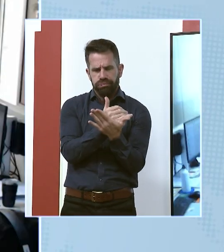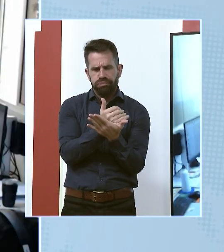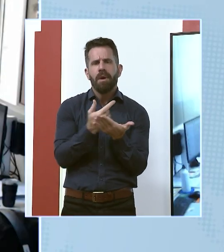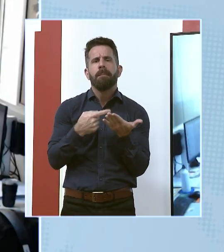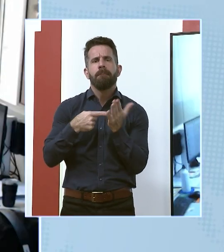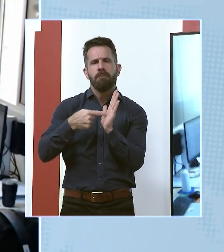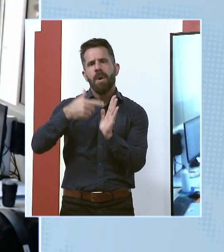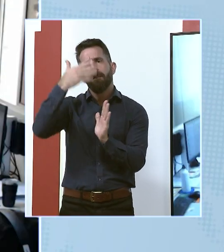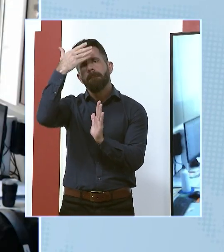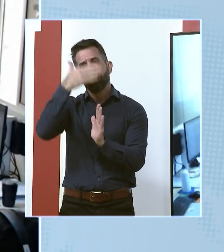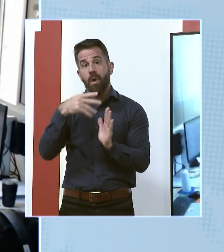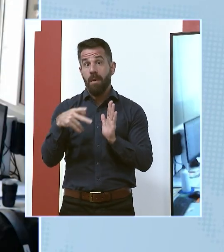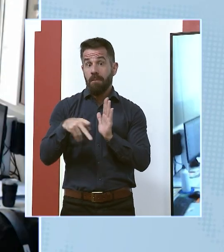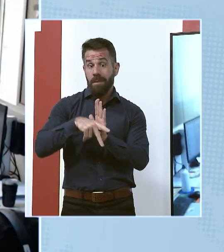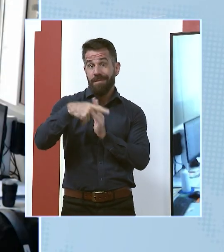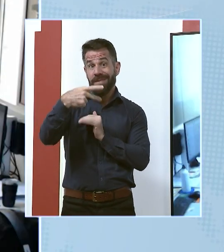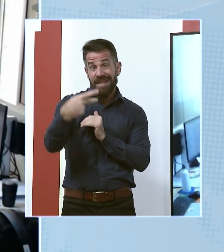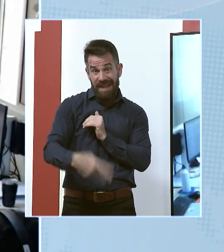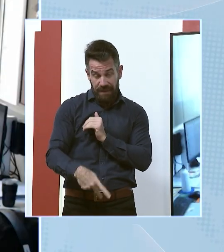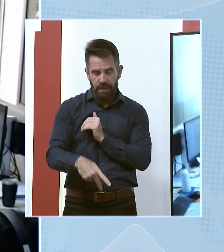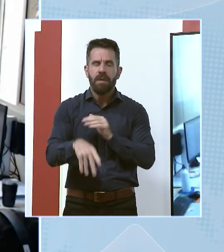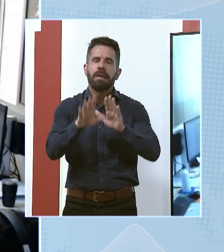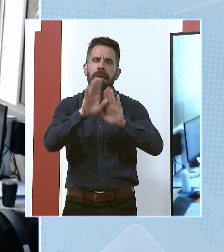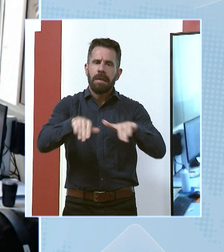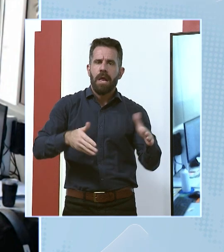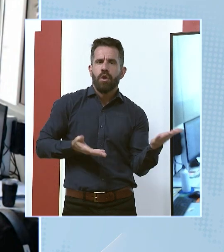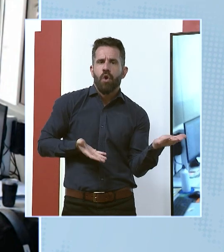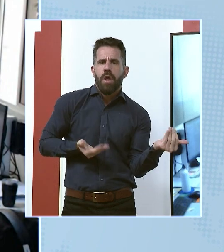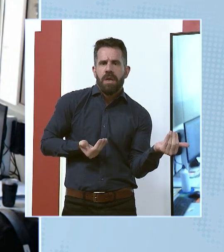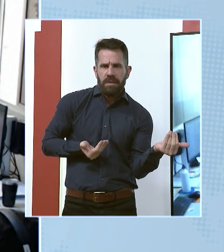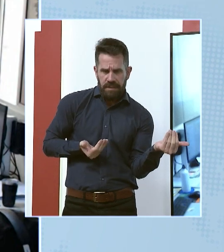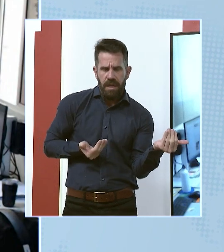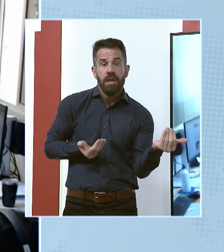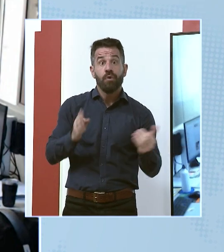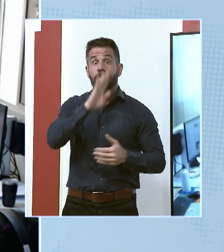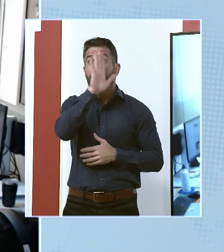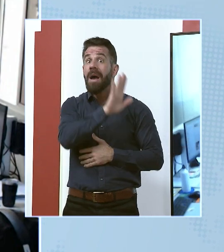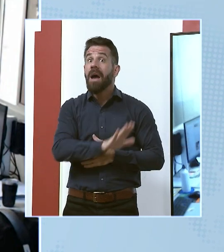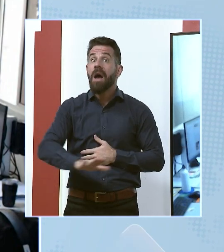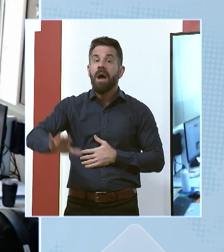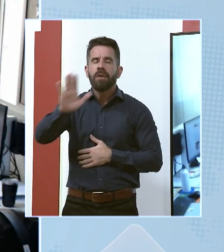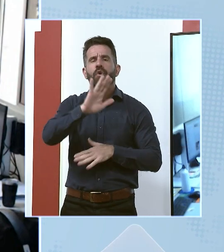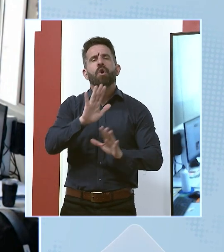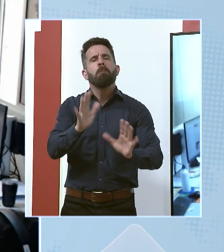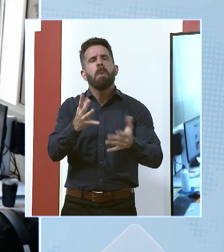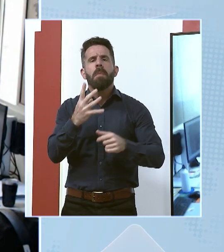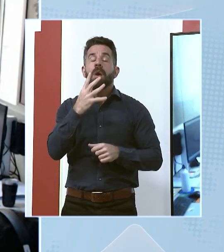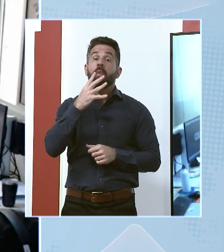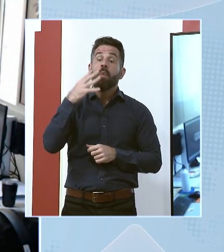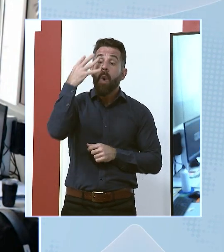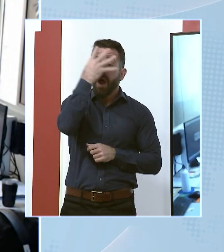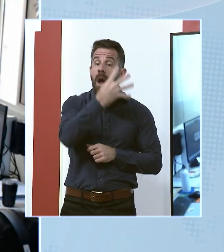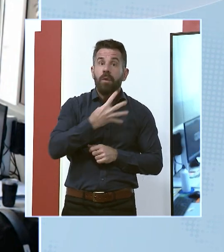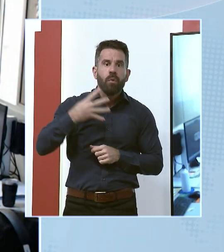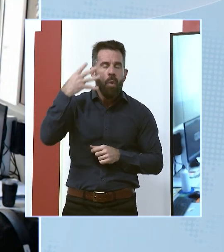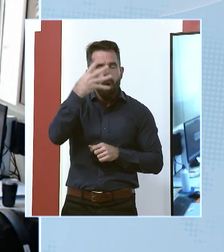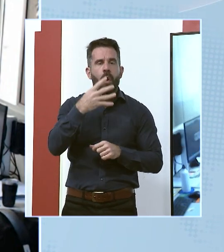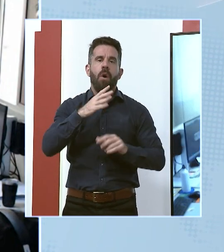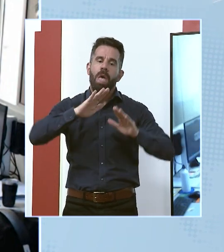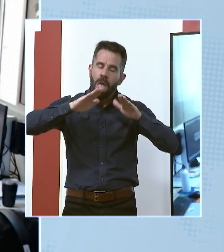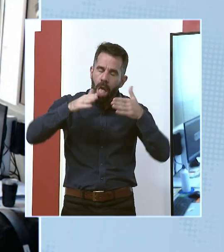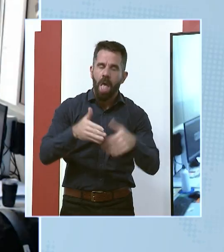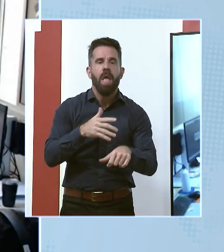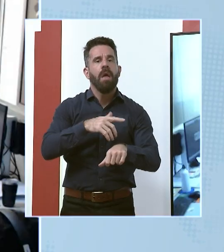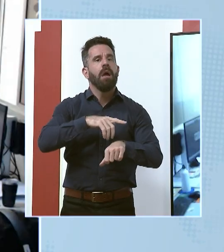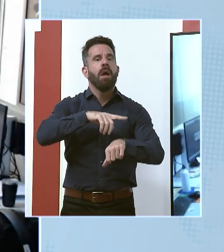na internet do Child Fund Brasil destacou que os adolescentes brasileiros passam em média 4 horas por dia na internet.